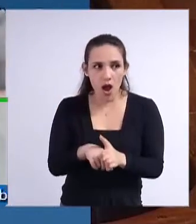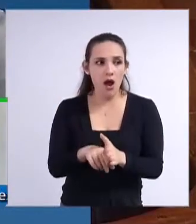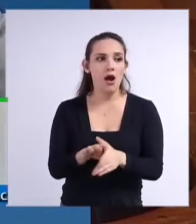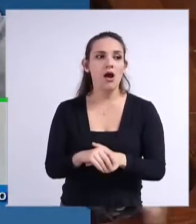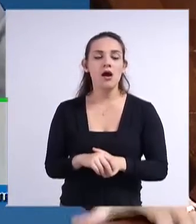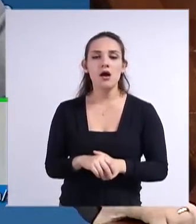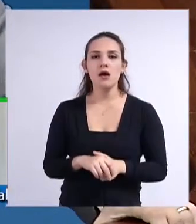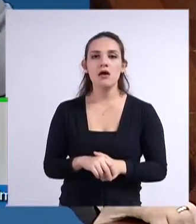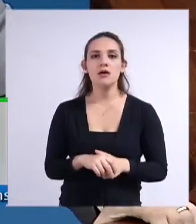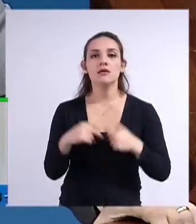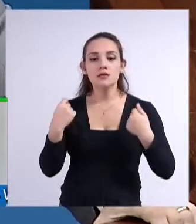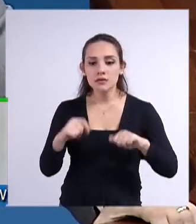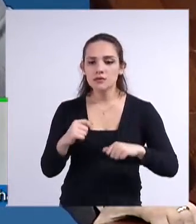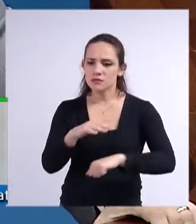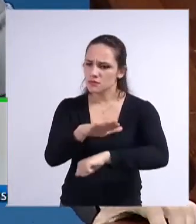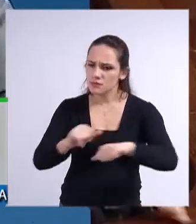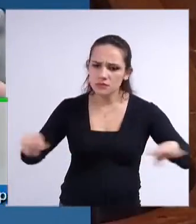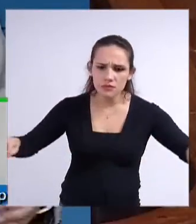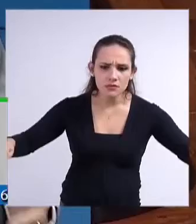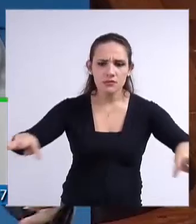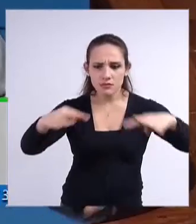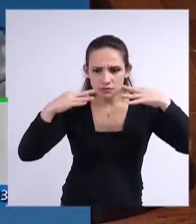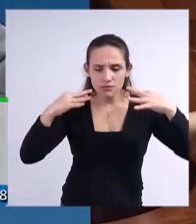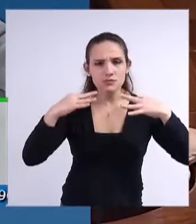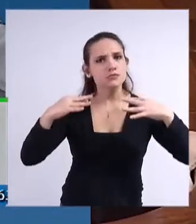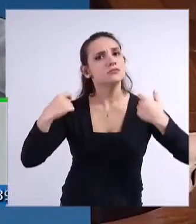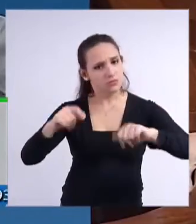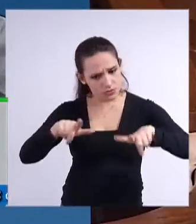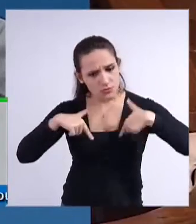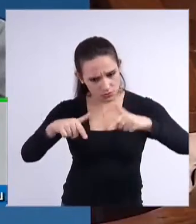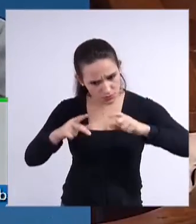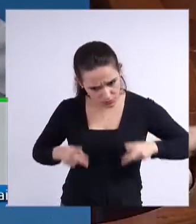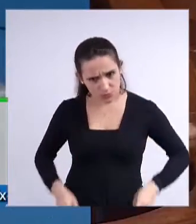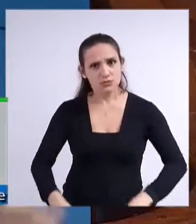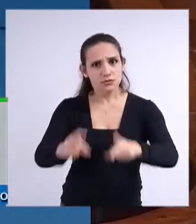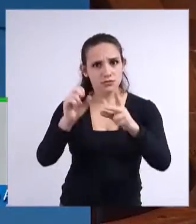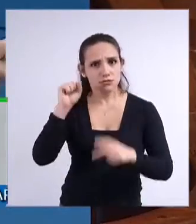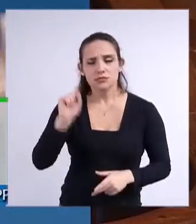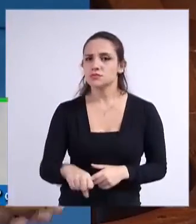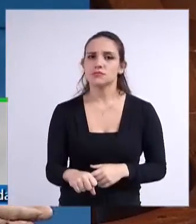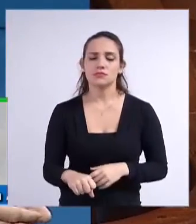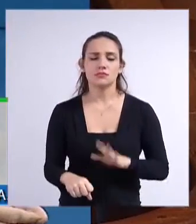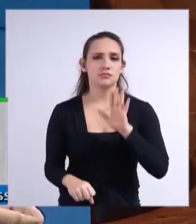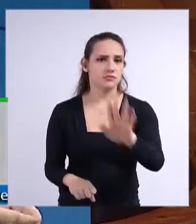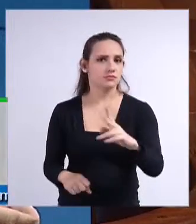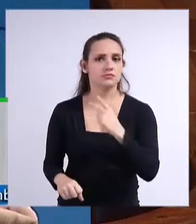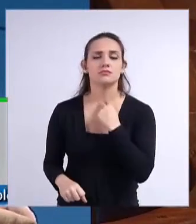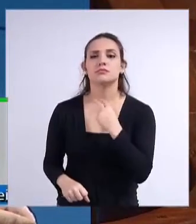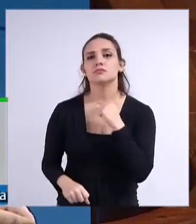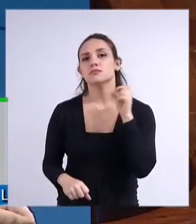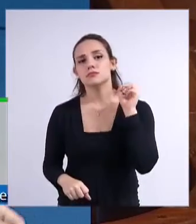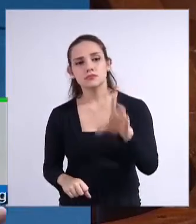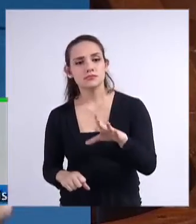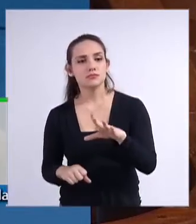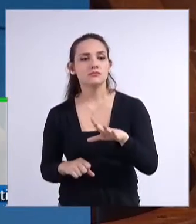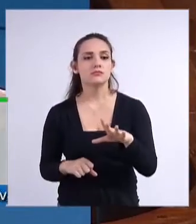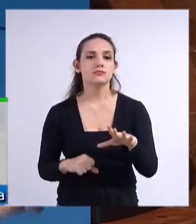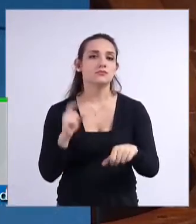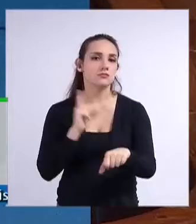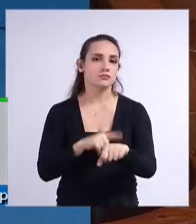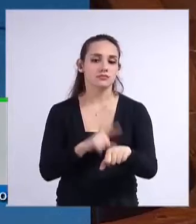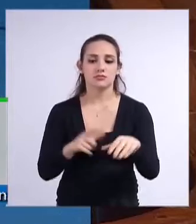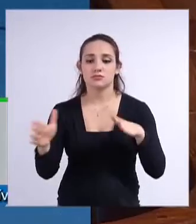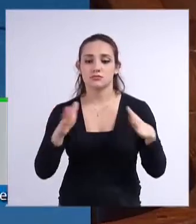chamar a atenção de que é uma luta permanente, que não é só no